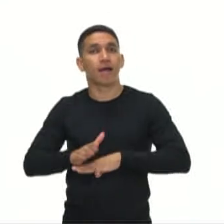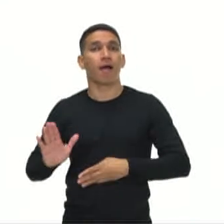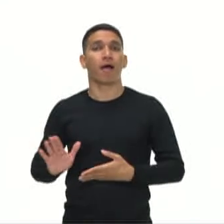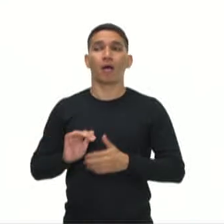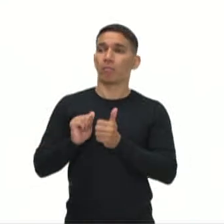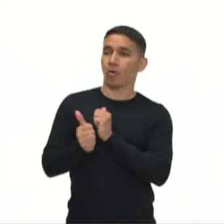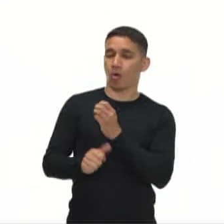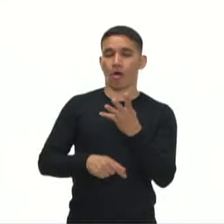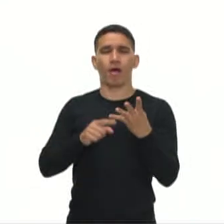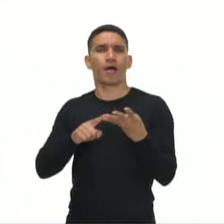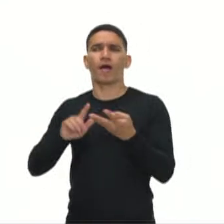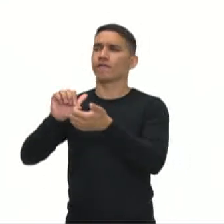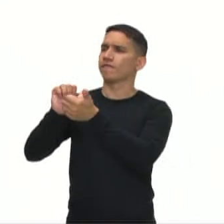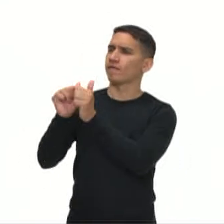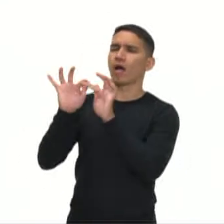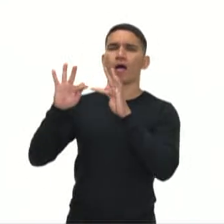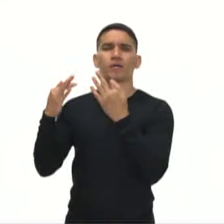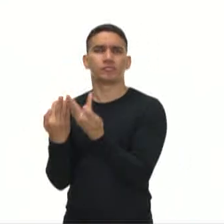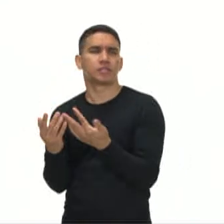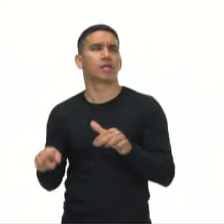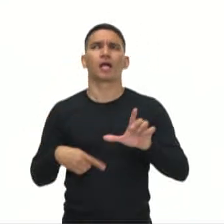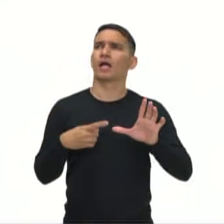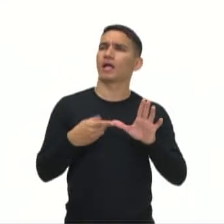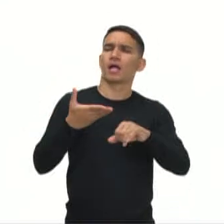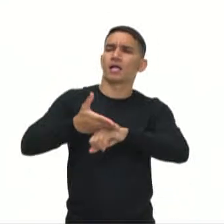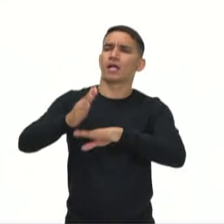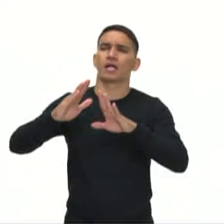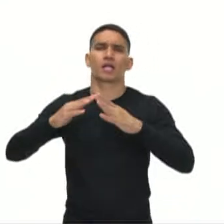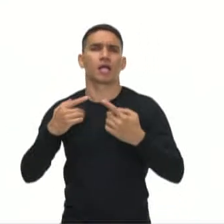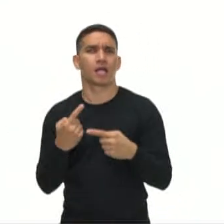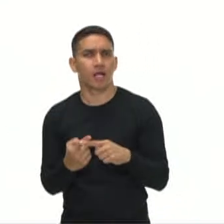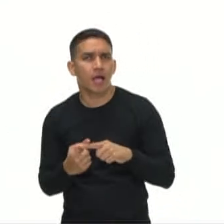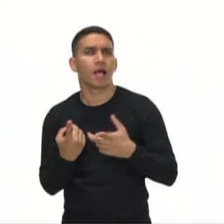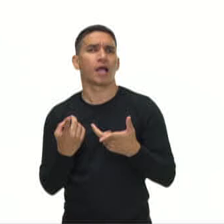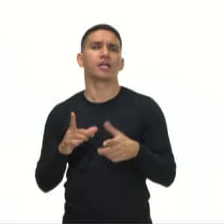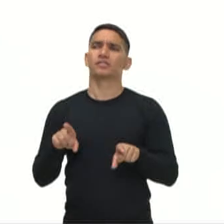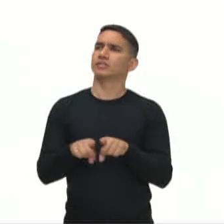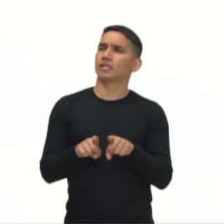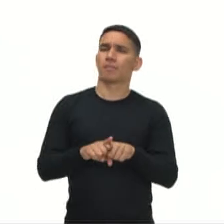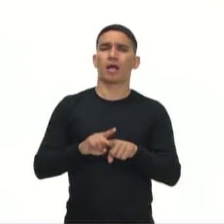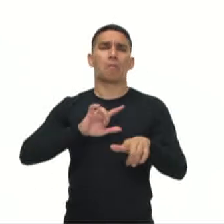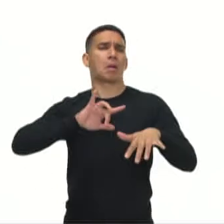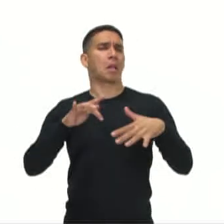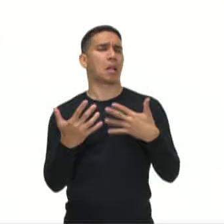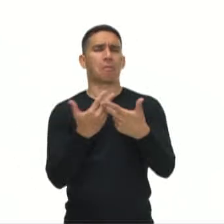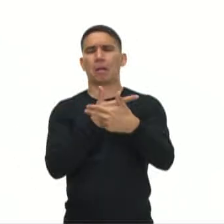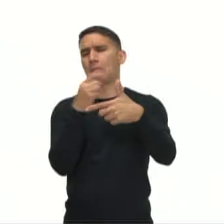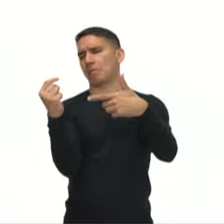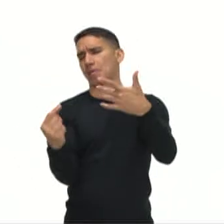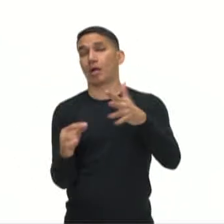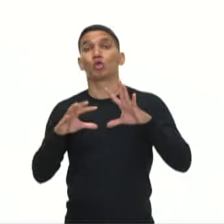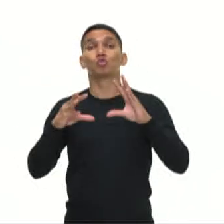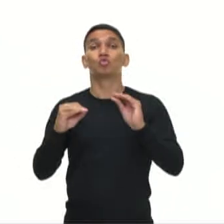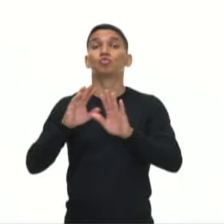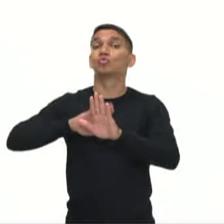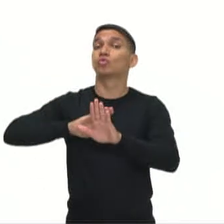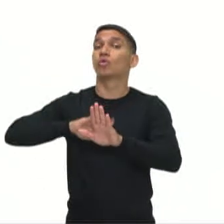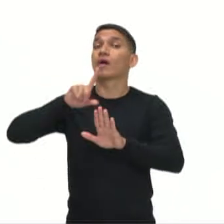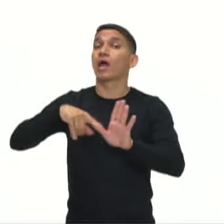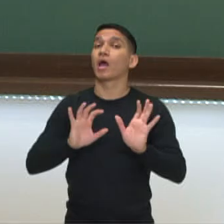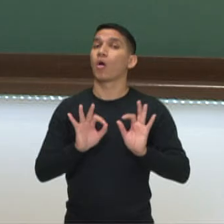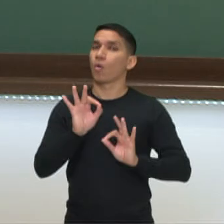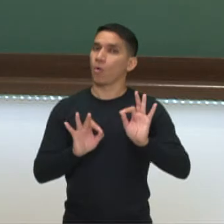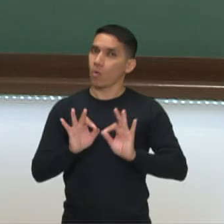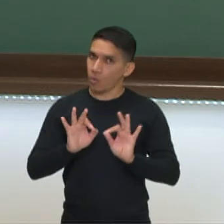com a família, frequentar a igreja, né? As redes sociais, como a gente acabou de dizer. Tudo é questão de organização, pessoal.